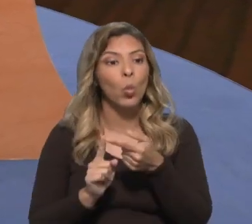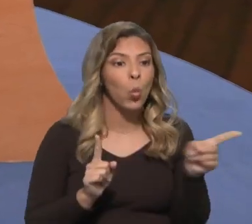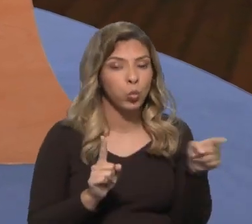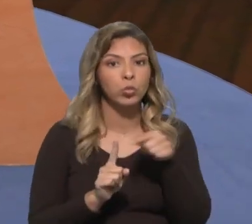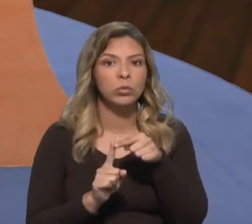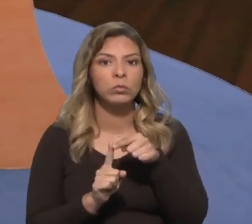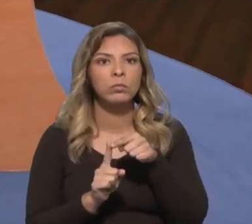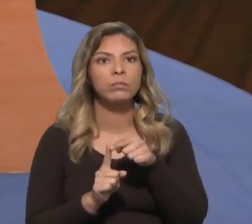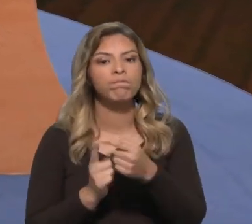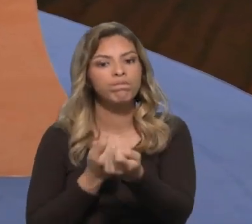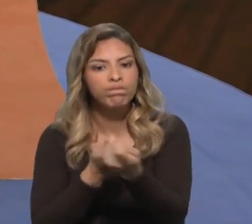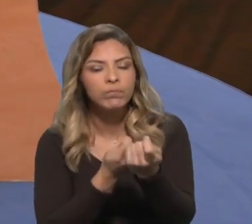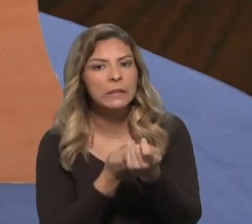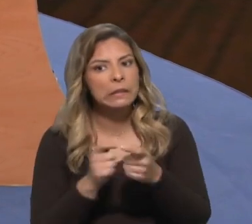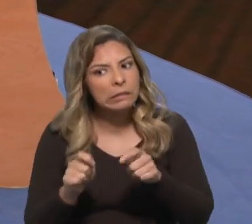sendo apartados,